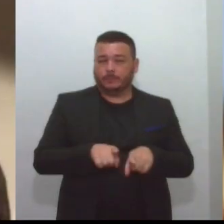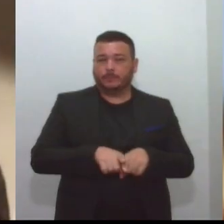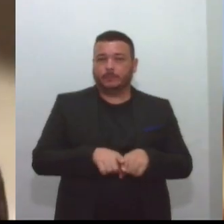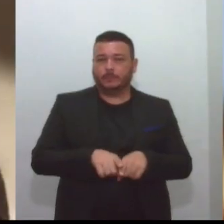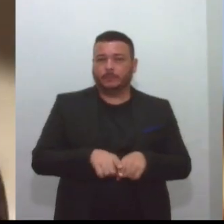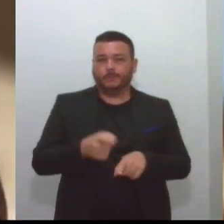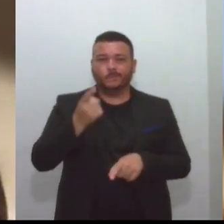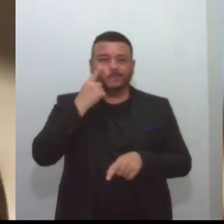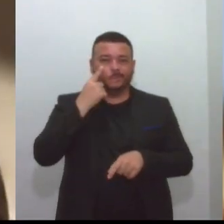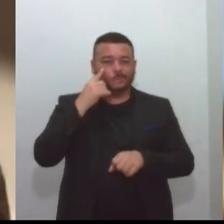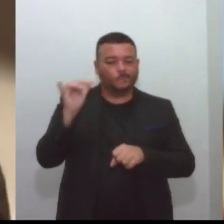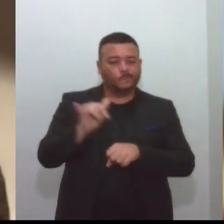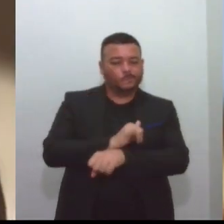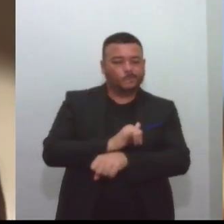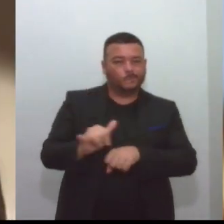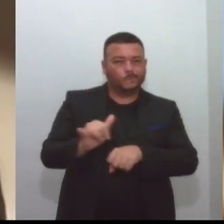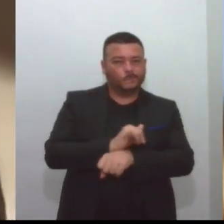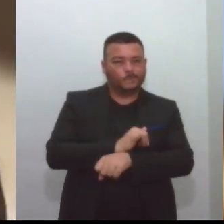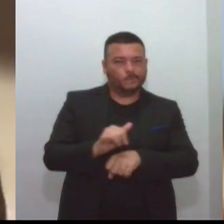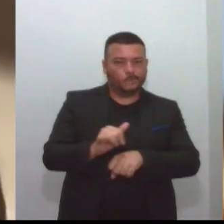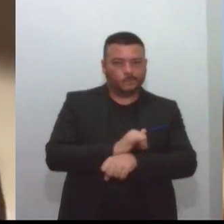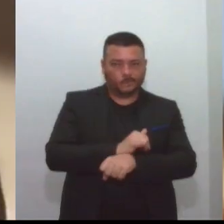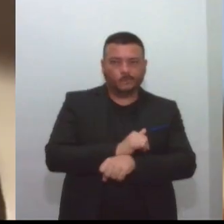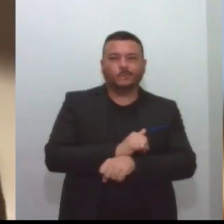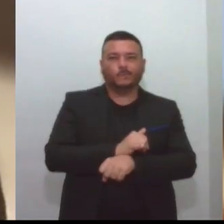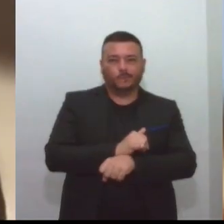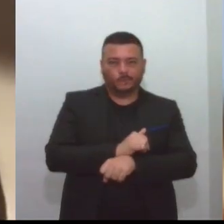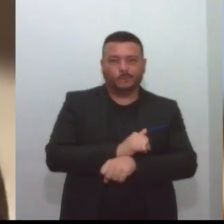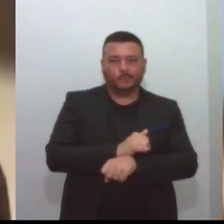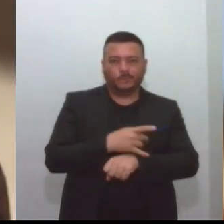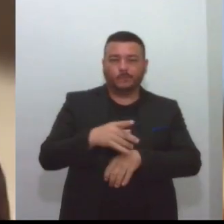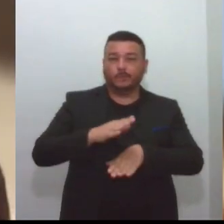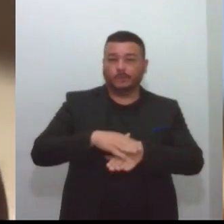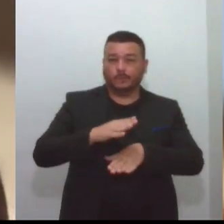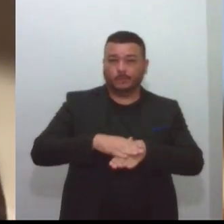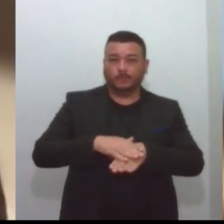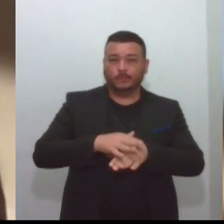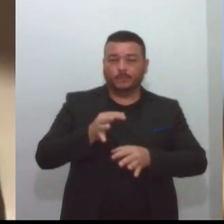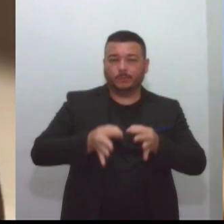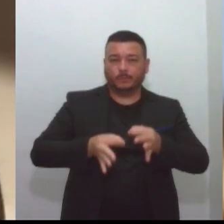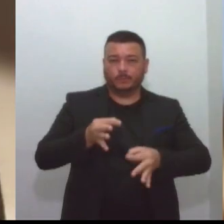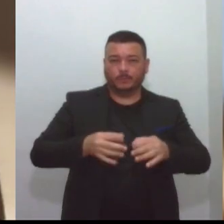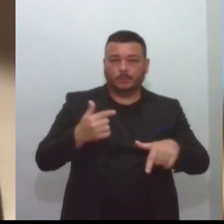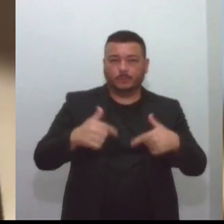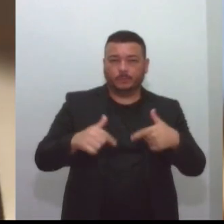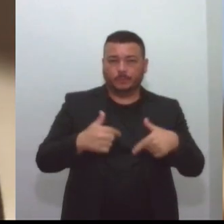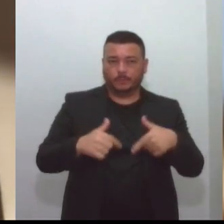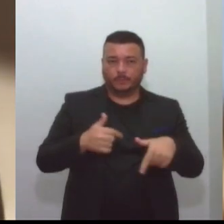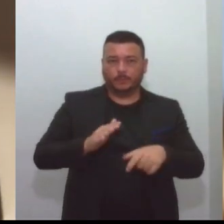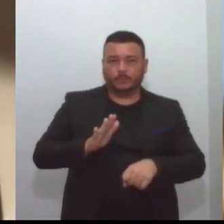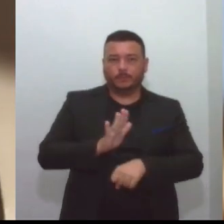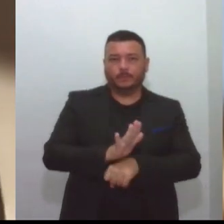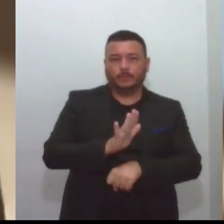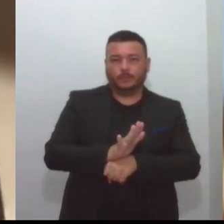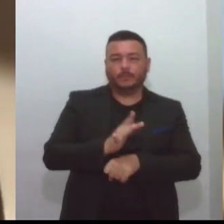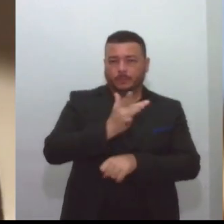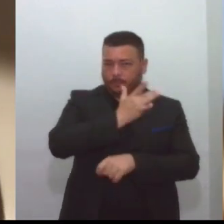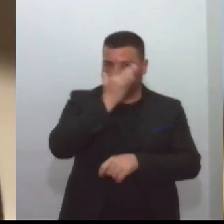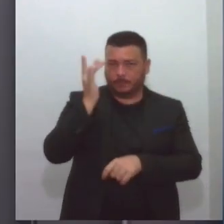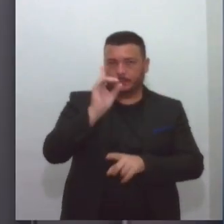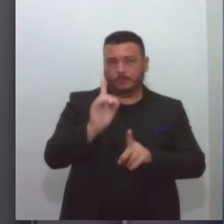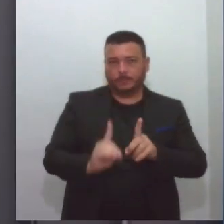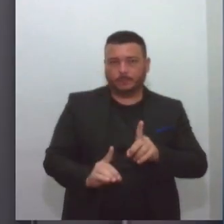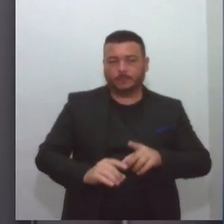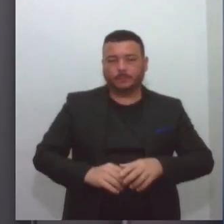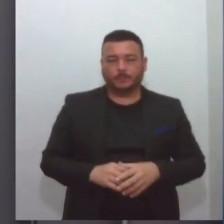de atuação da própria Justiça do Trabalho em prol das pessoas com deficiência. Mas,